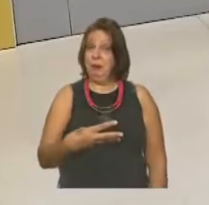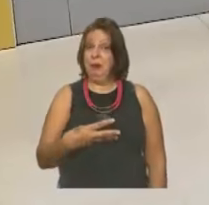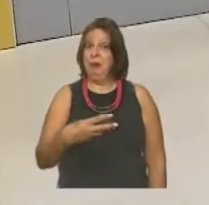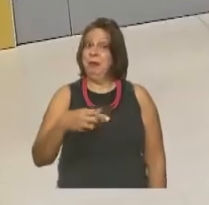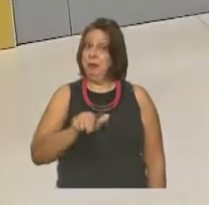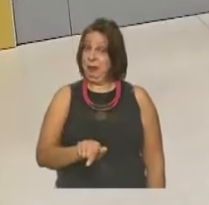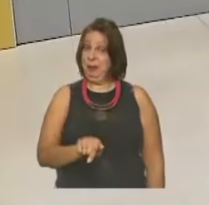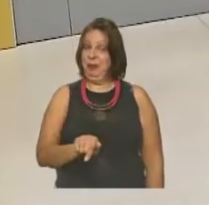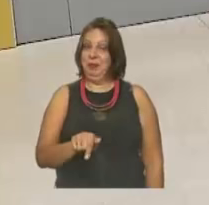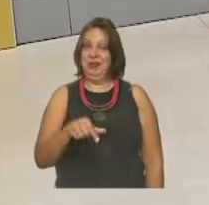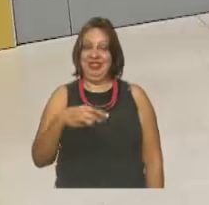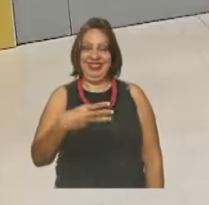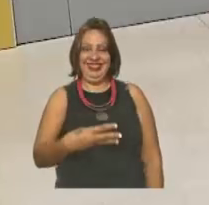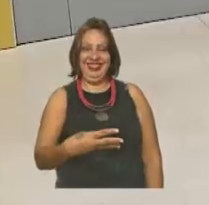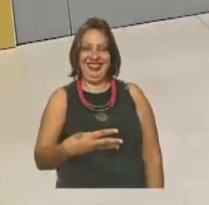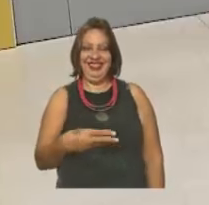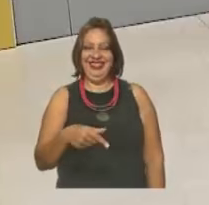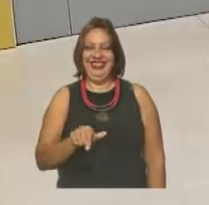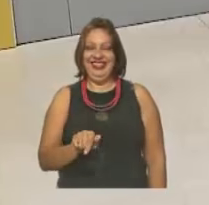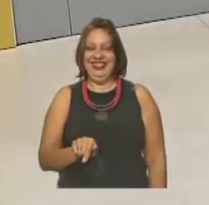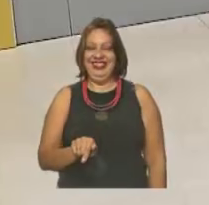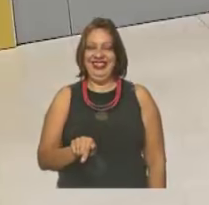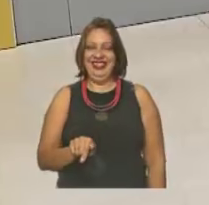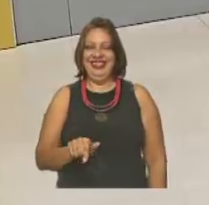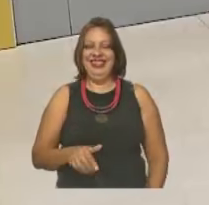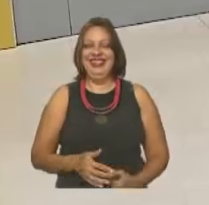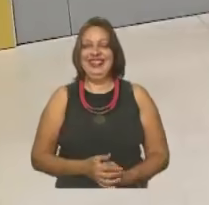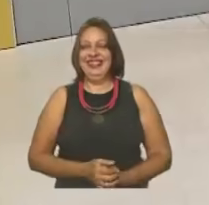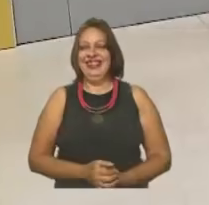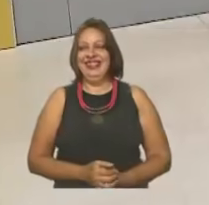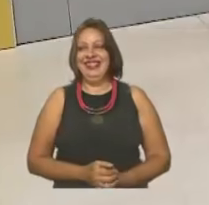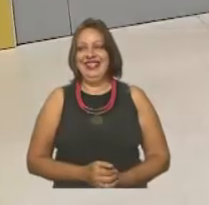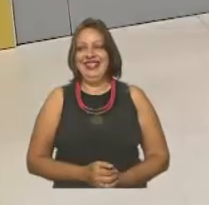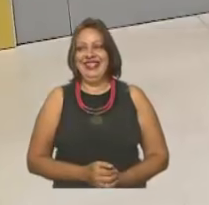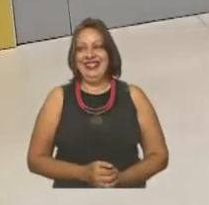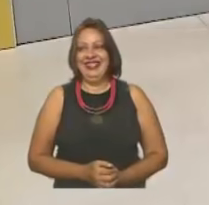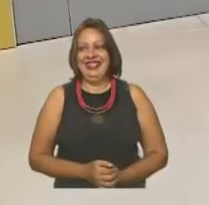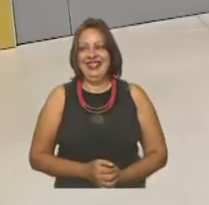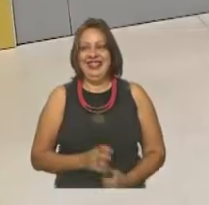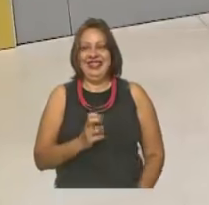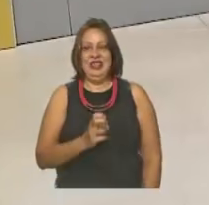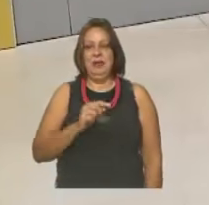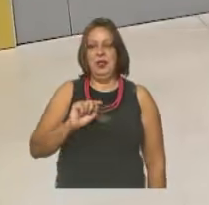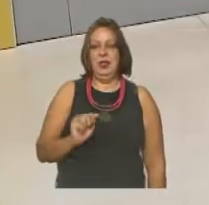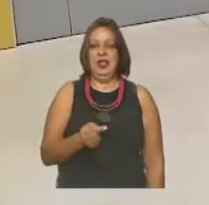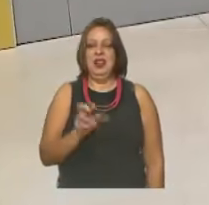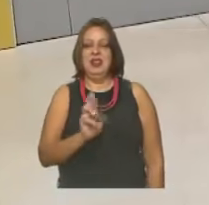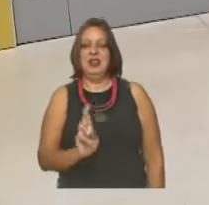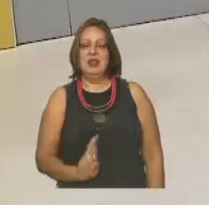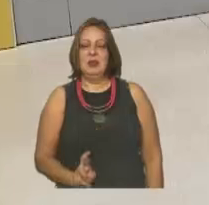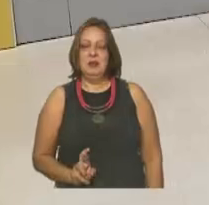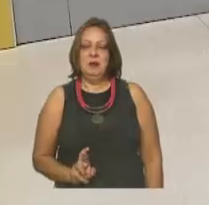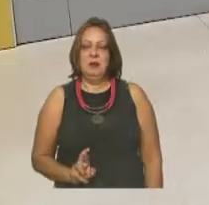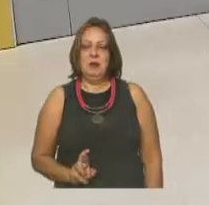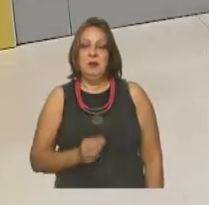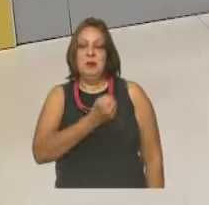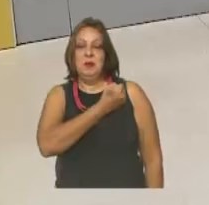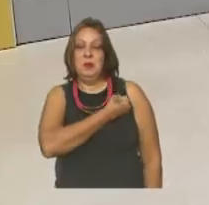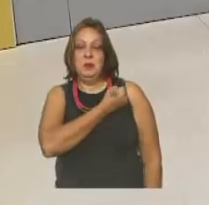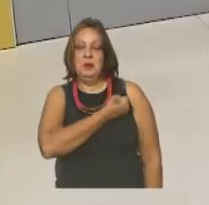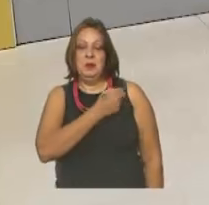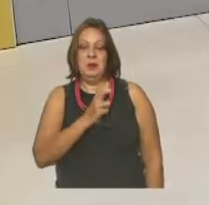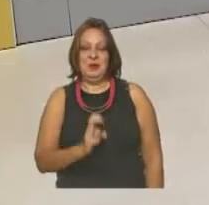o 37. Vamos com 37. Valendo 5 mil reais. Bolinha de